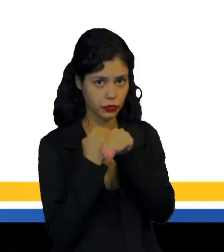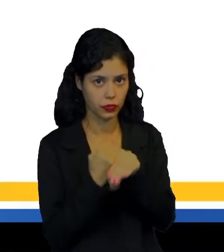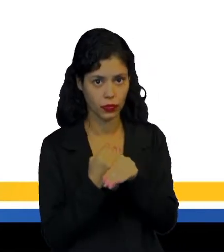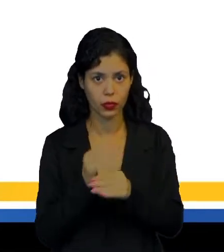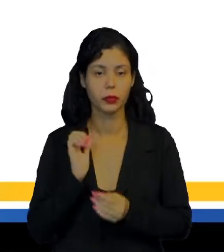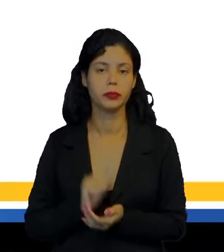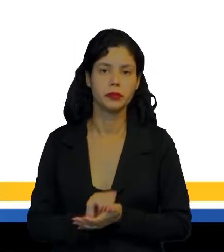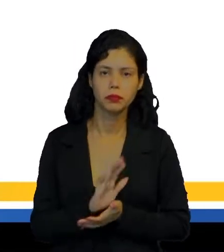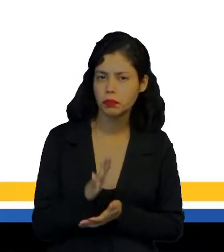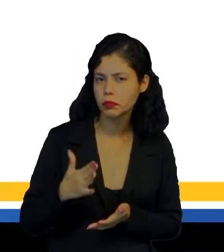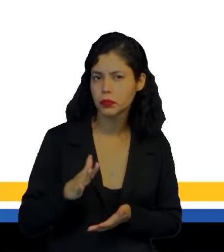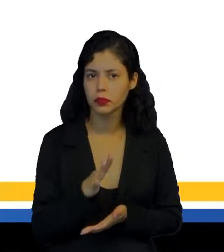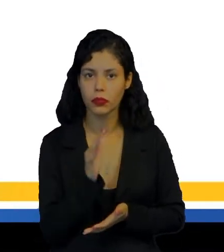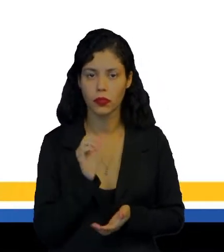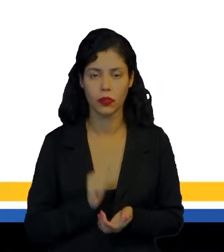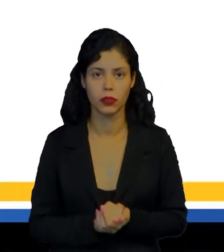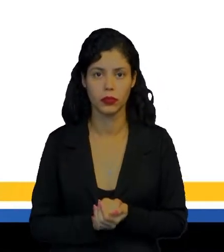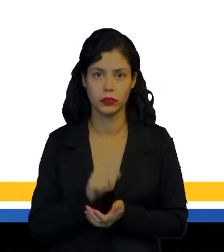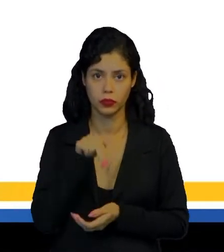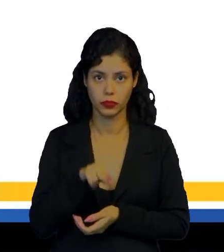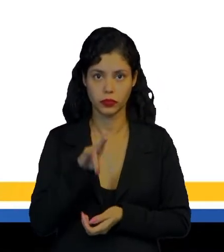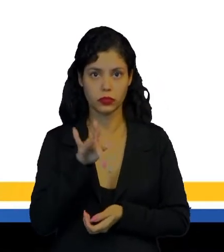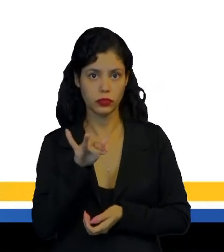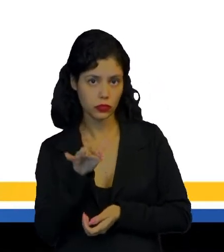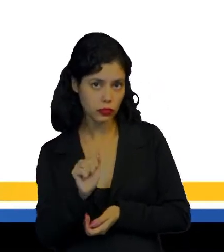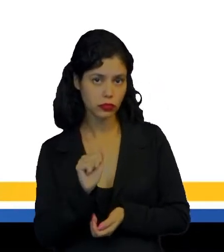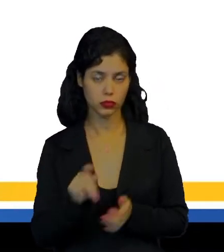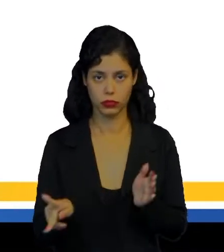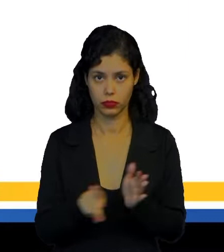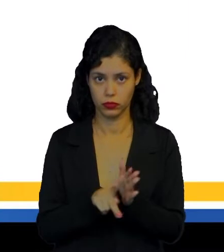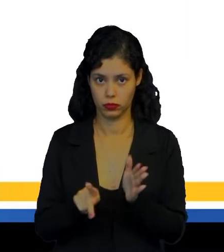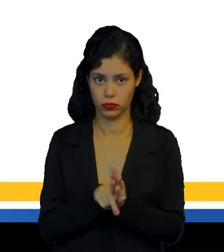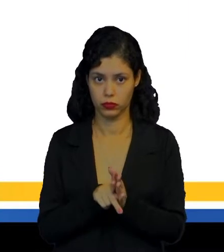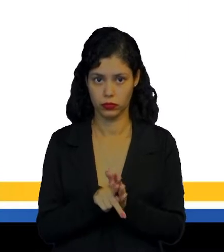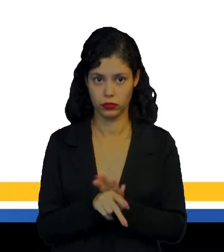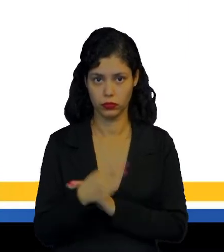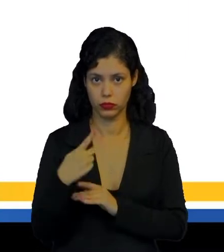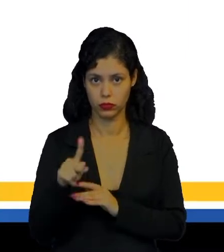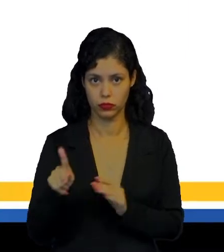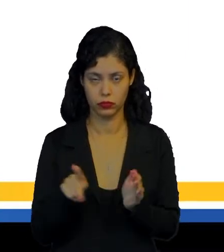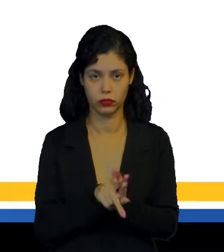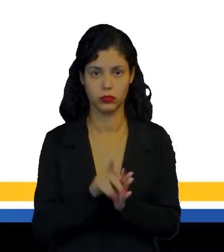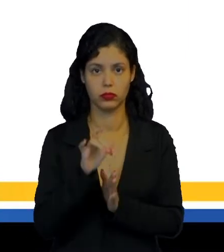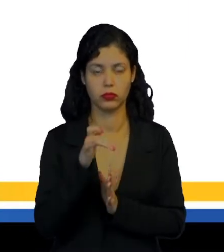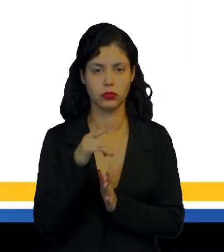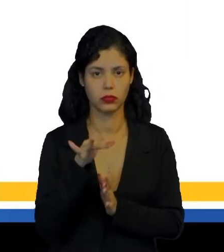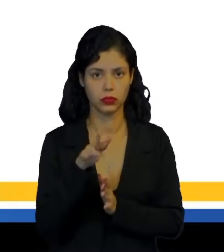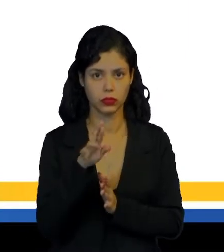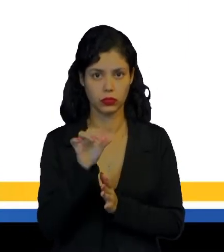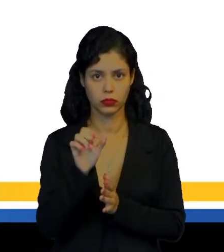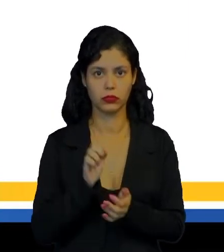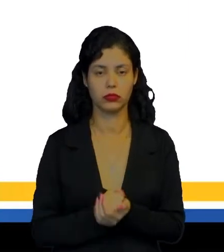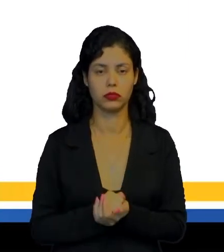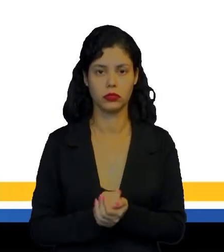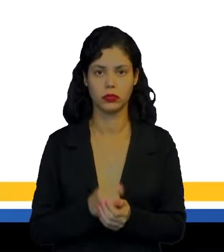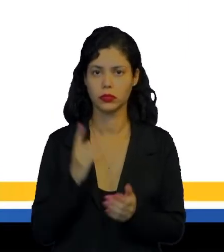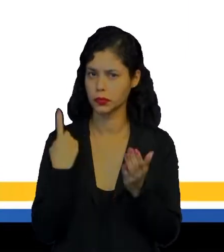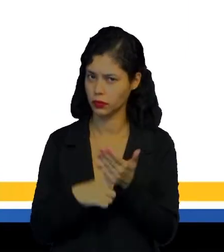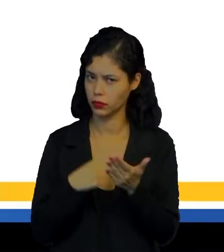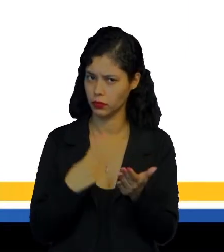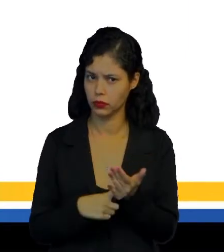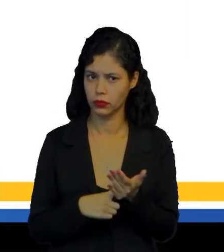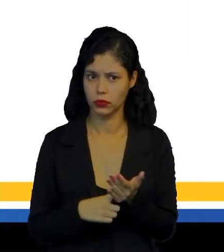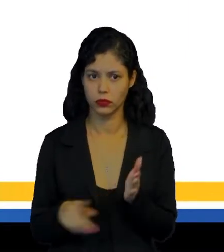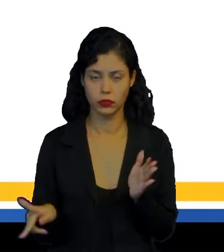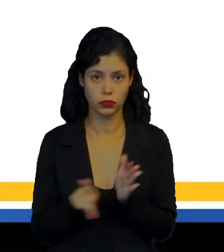e pelo menos uma incógnita em um de seus expoentes. Para ser considerada